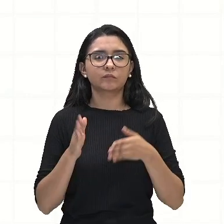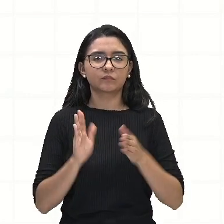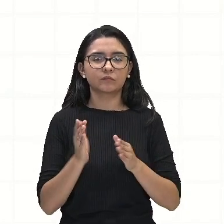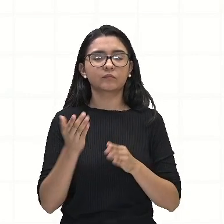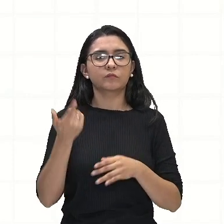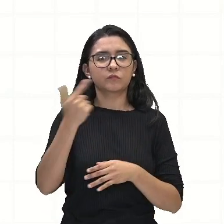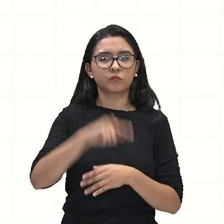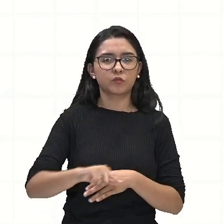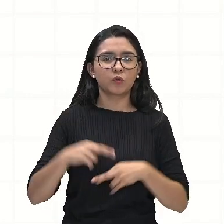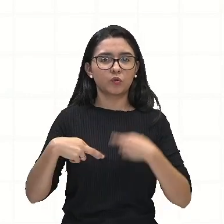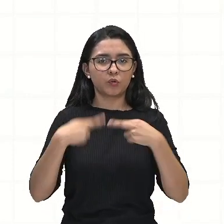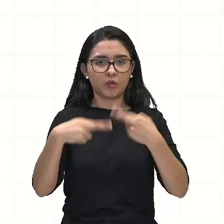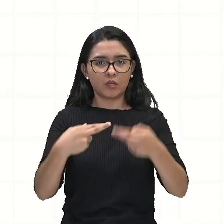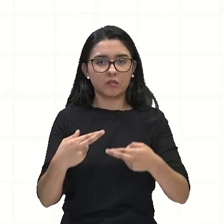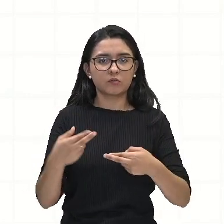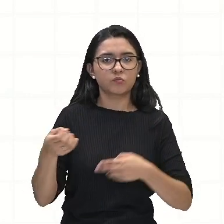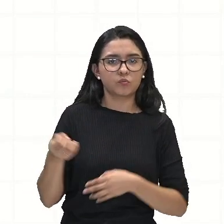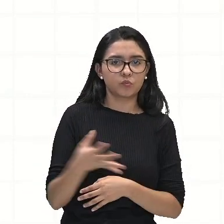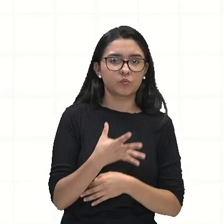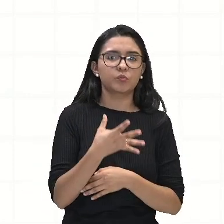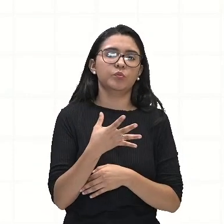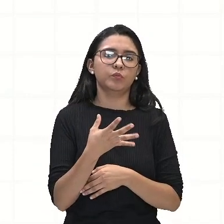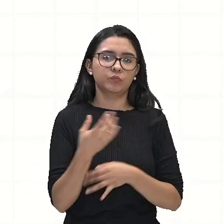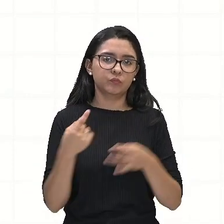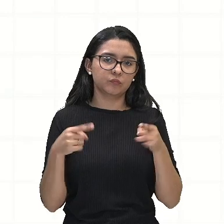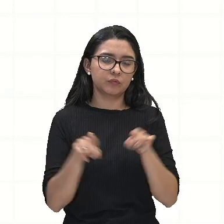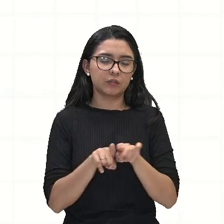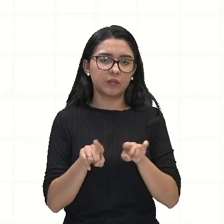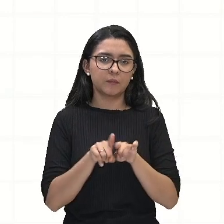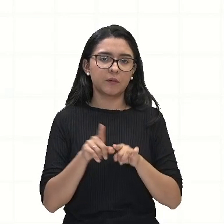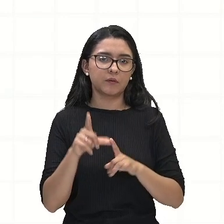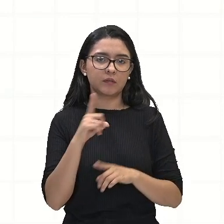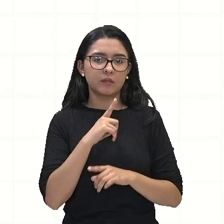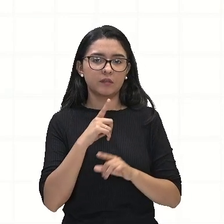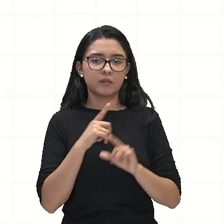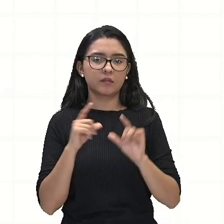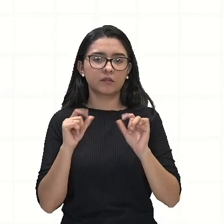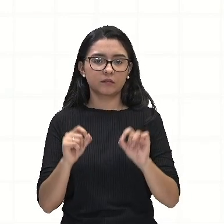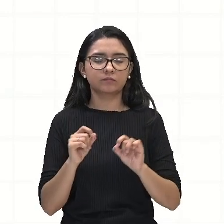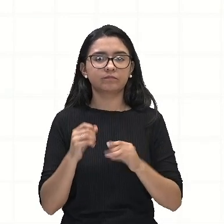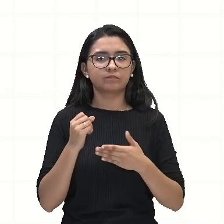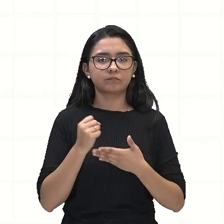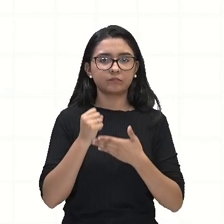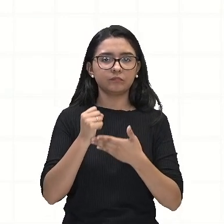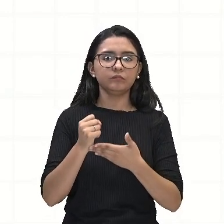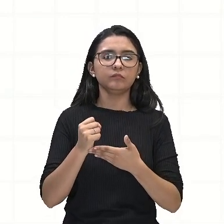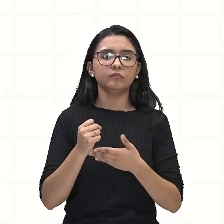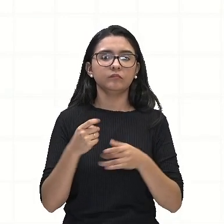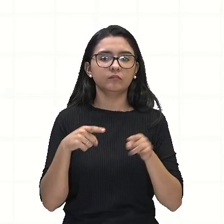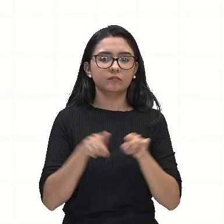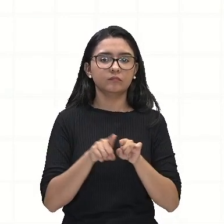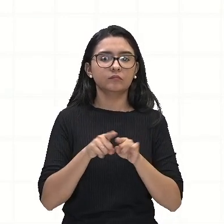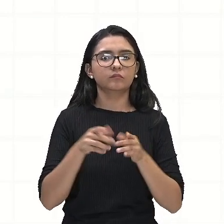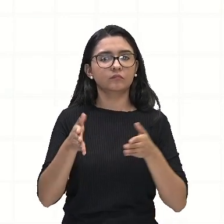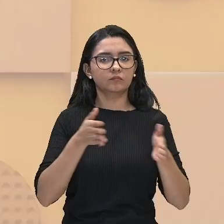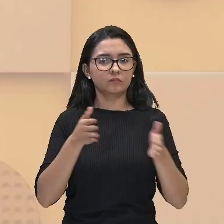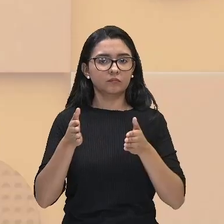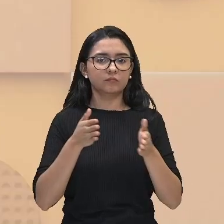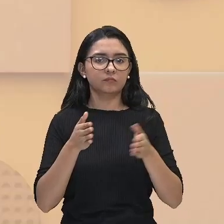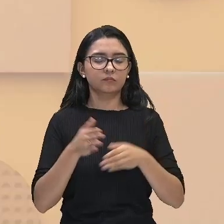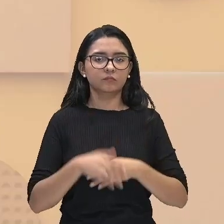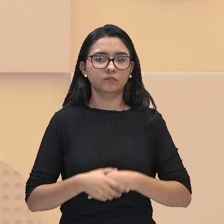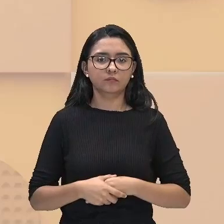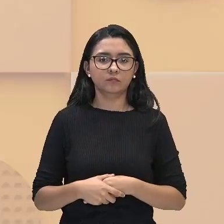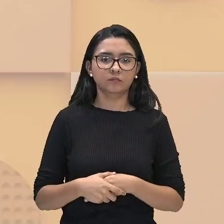do renascimento, a questão ali também de ter grande contribuição da primavera como forma de